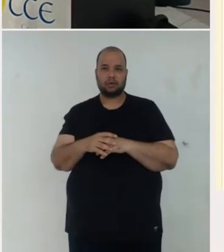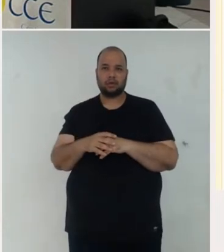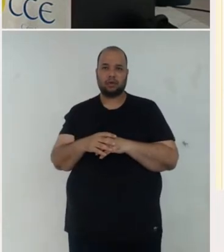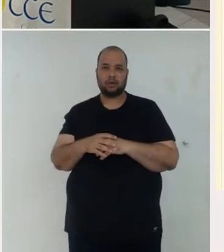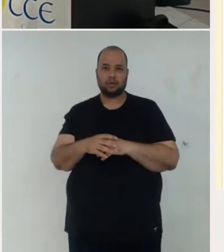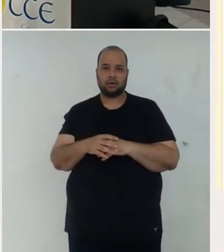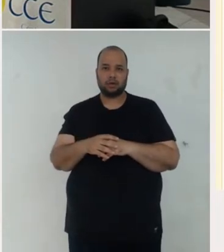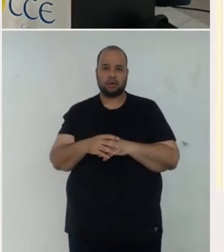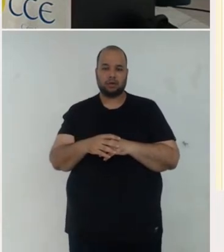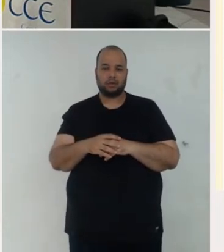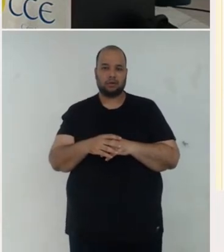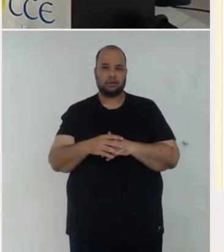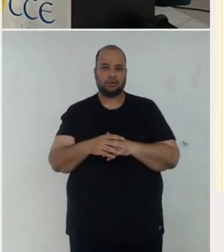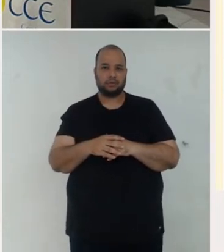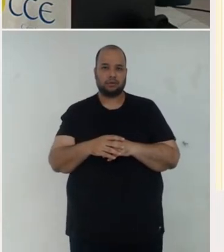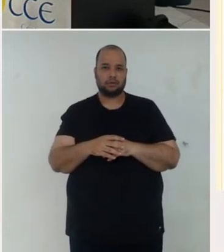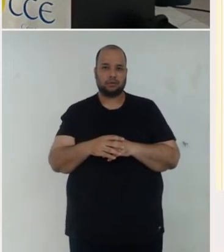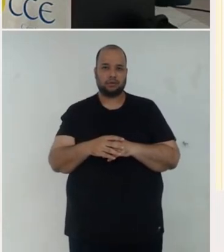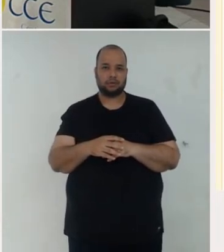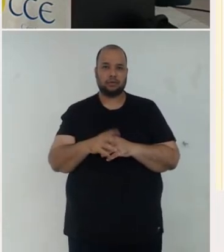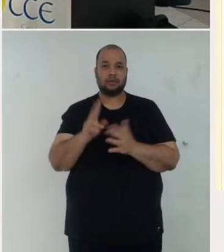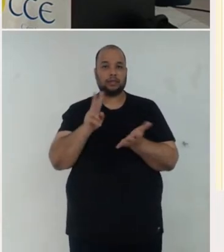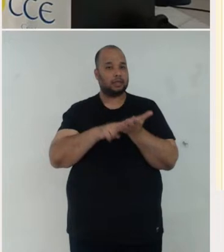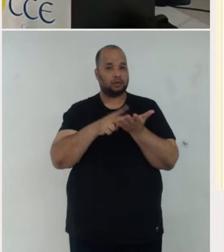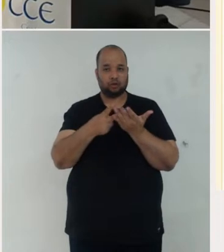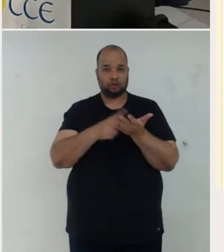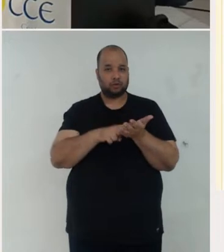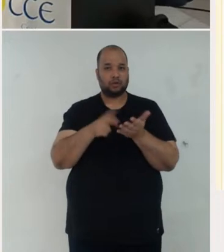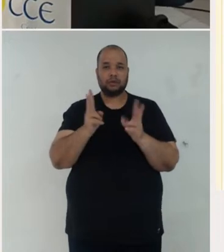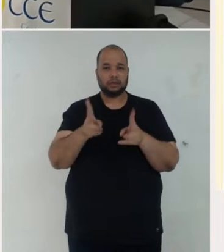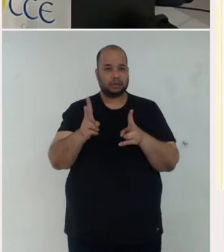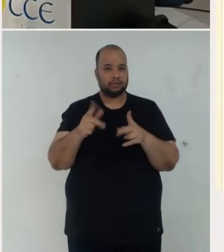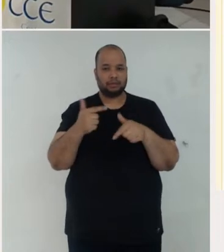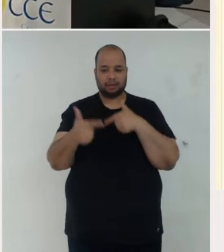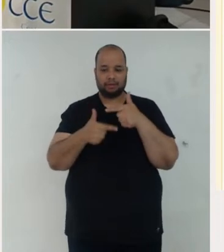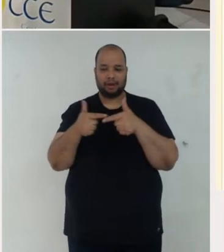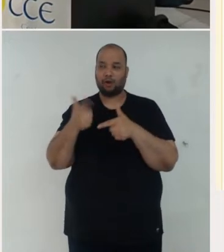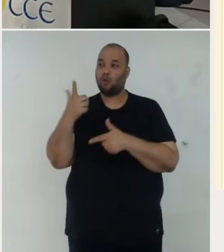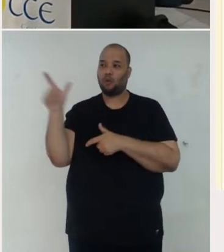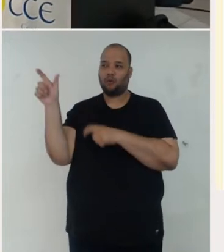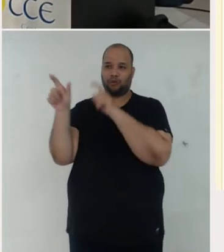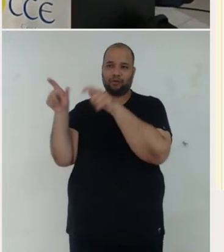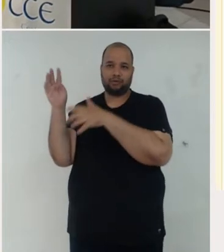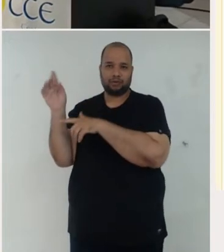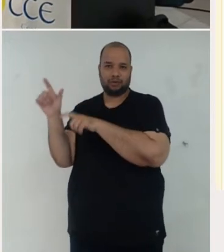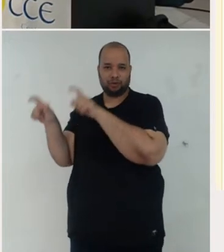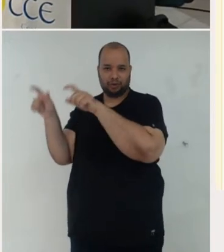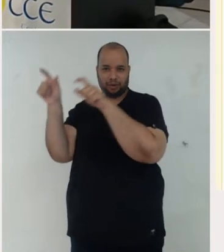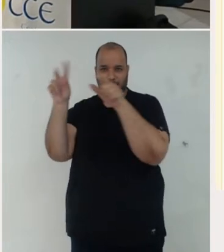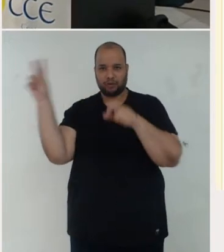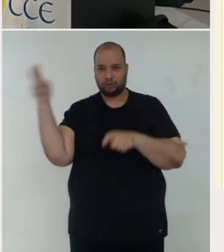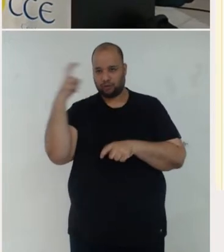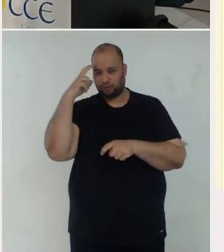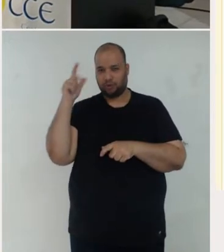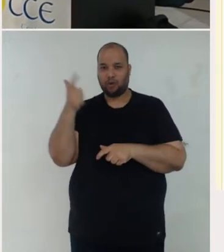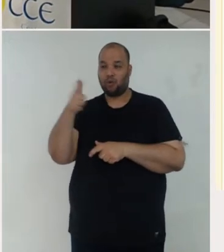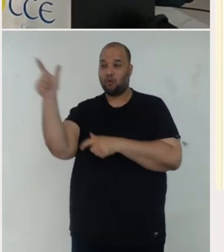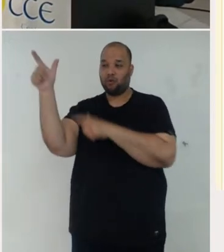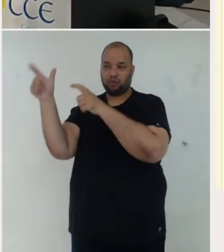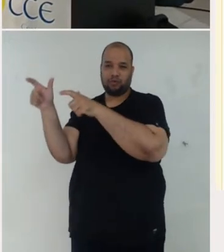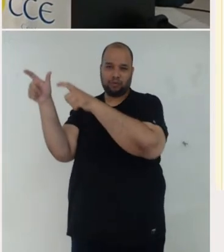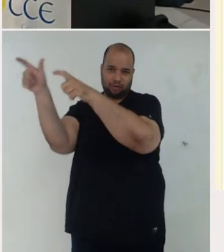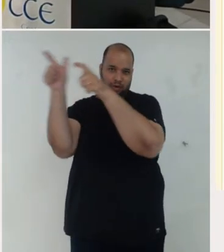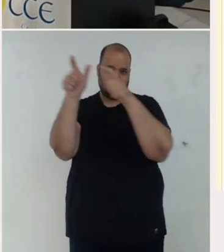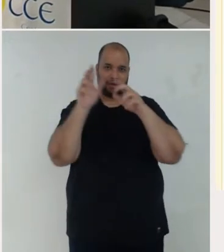né? E, claro, o tradutor sempre trabalha com outro, né, porque fica olhando para outra cultura, né, para outro lugar que não é o